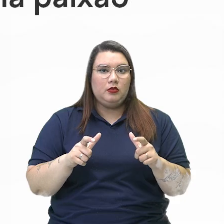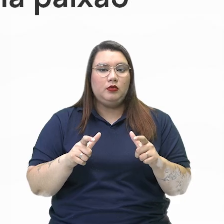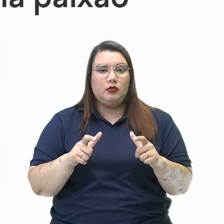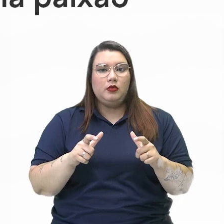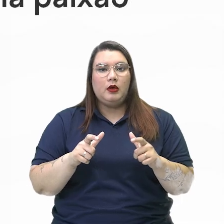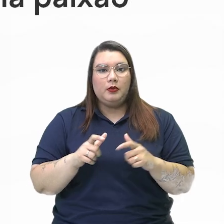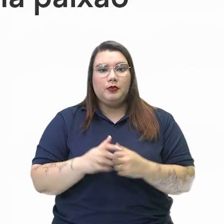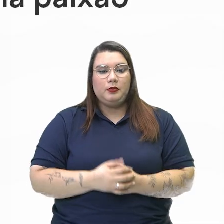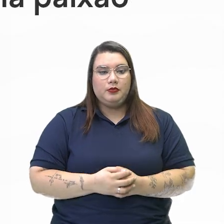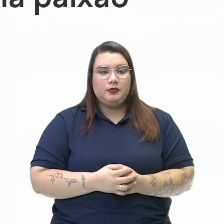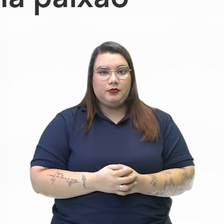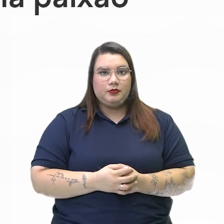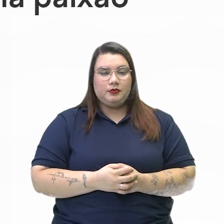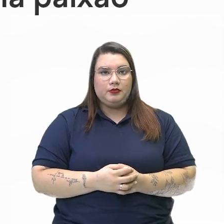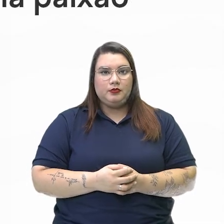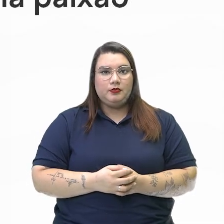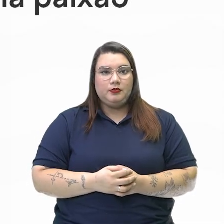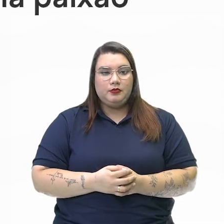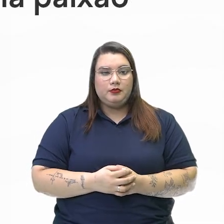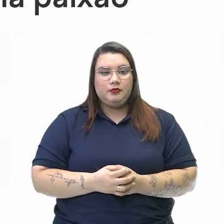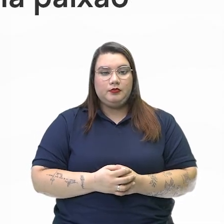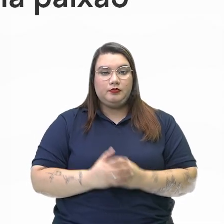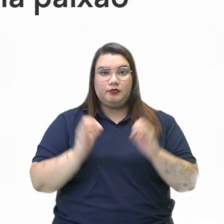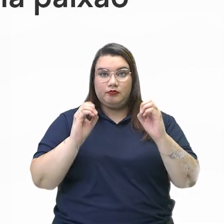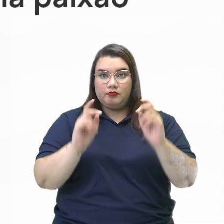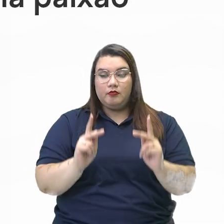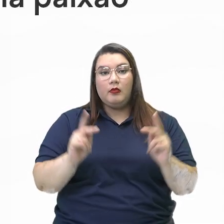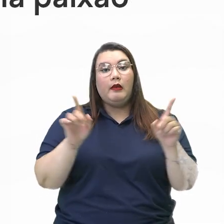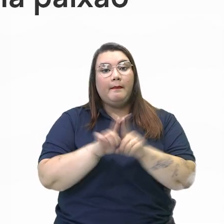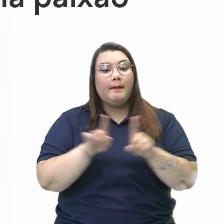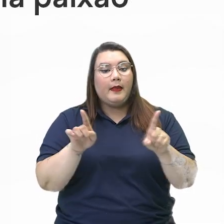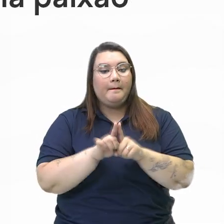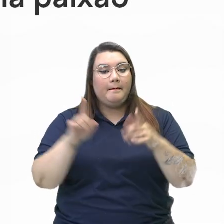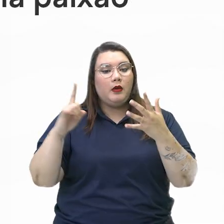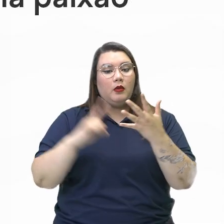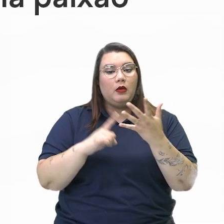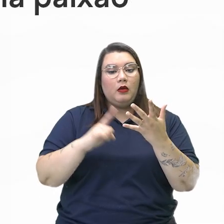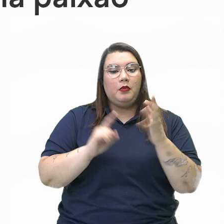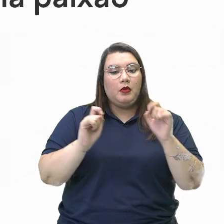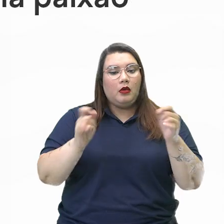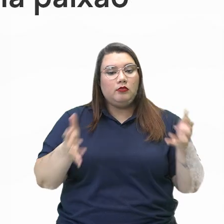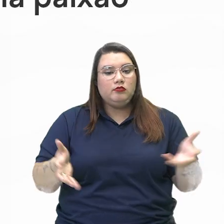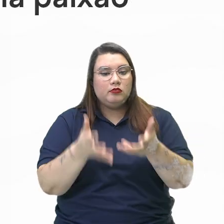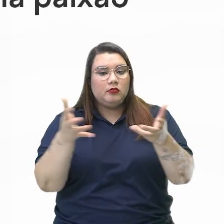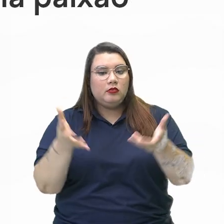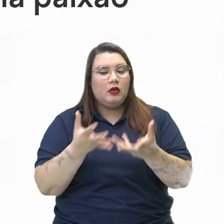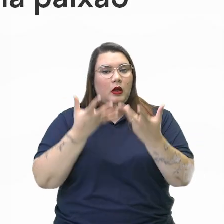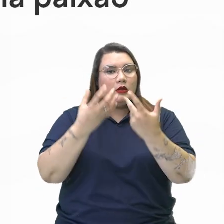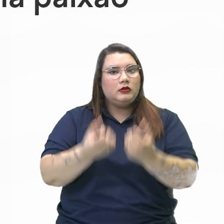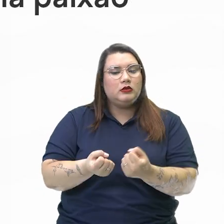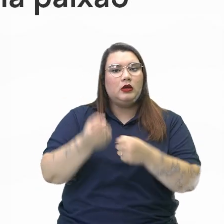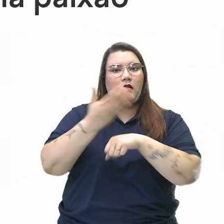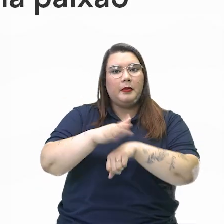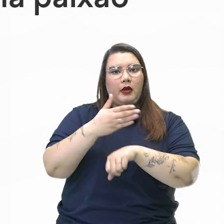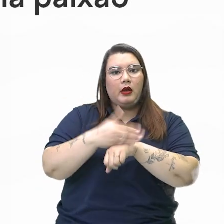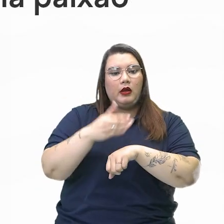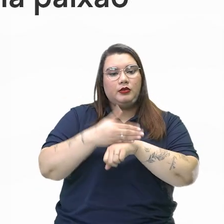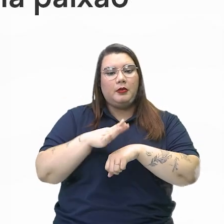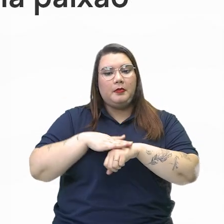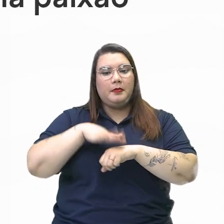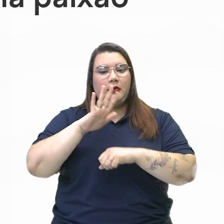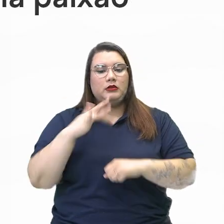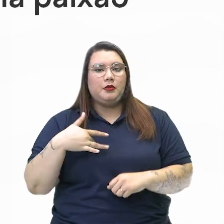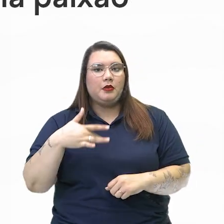setor, né, naquele espaço. E também o esporte ele incentiva a adoção de hábitos de vida